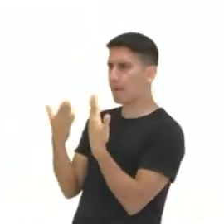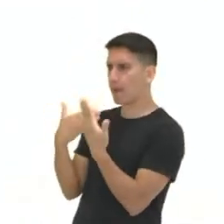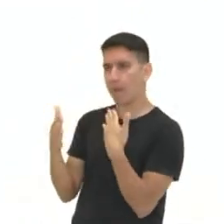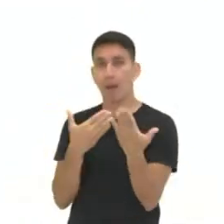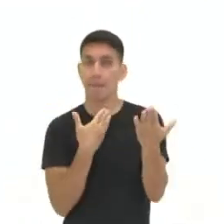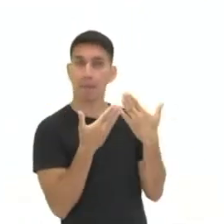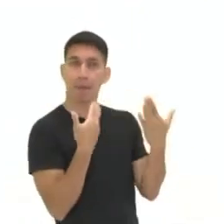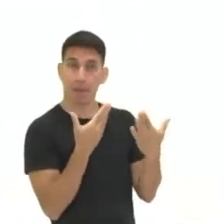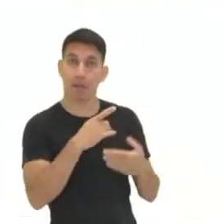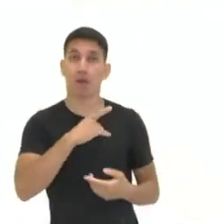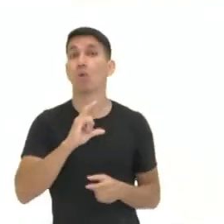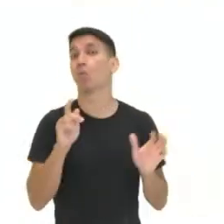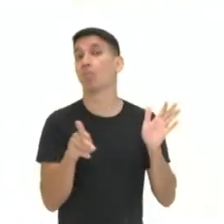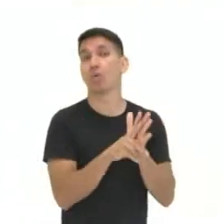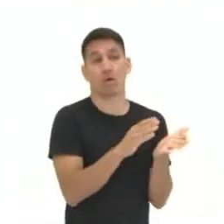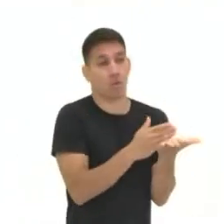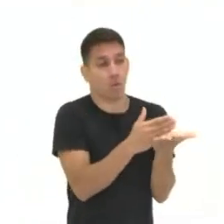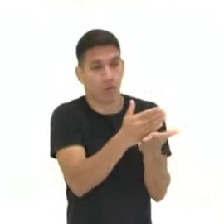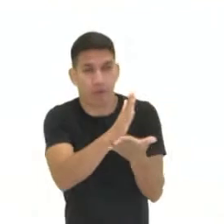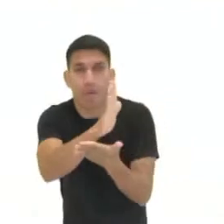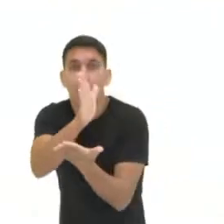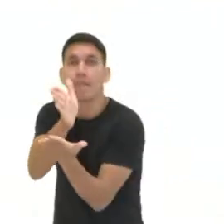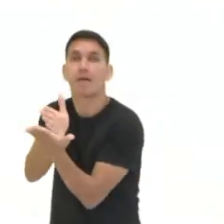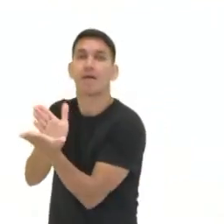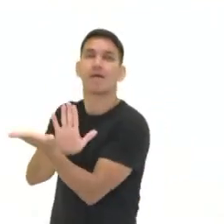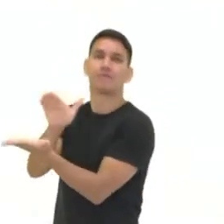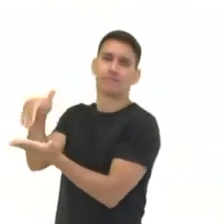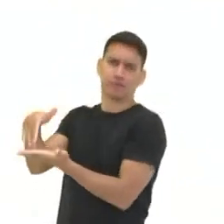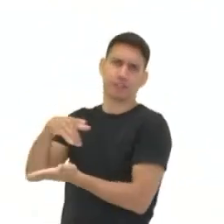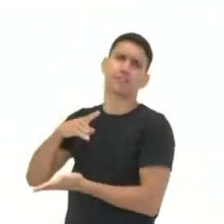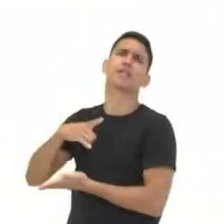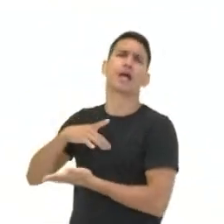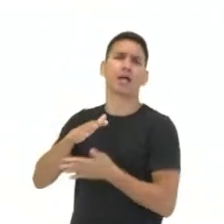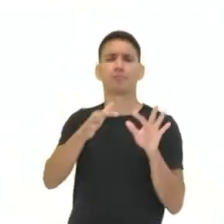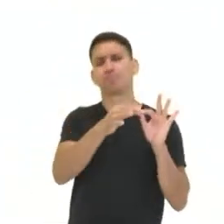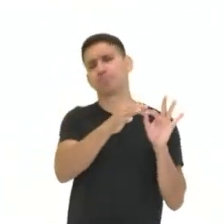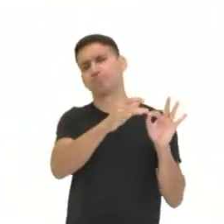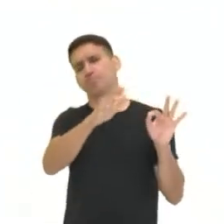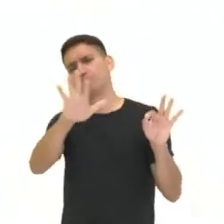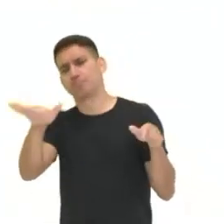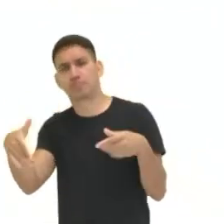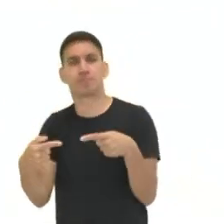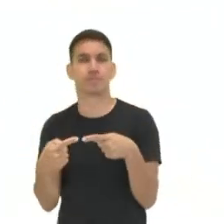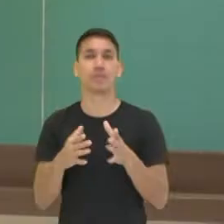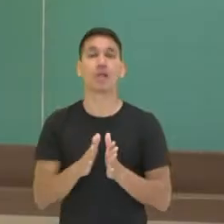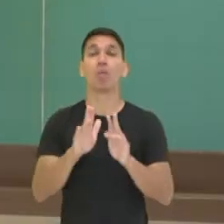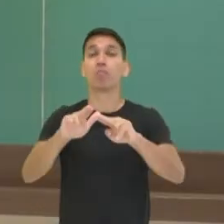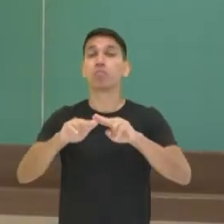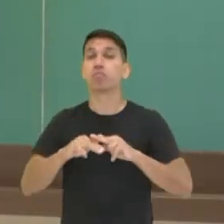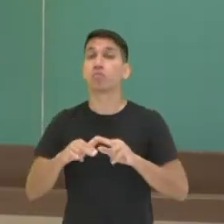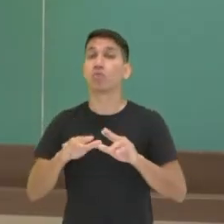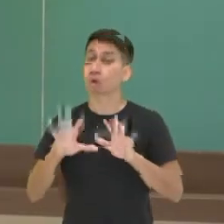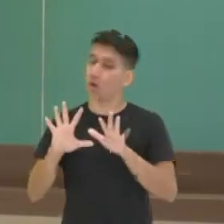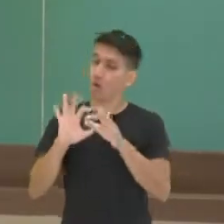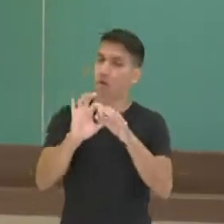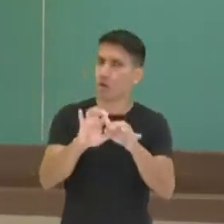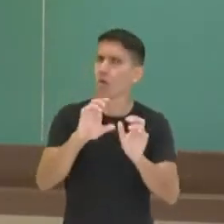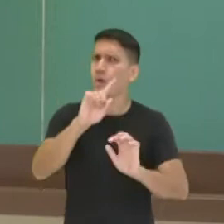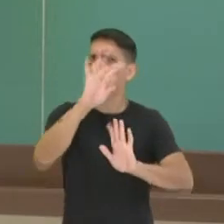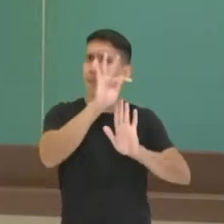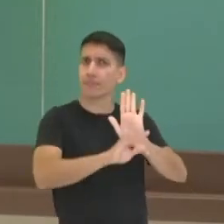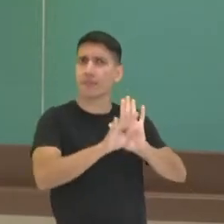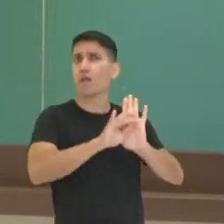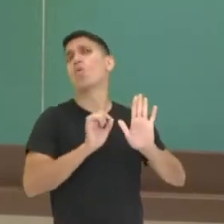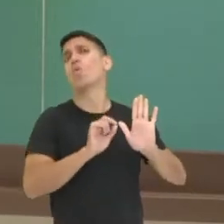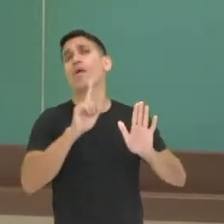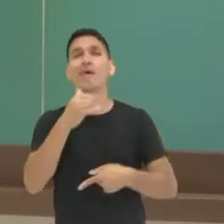em começo, meio e fim. Lembrando que as tirinhas também, pessoal, elas constituem um texto narrativo. Se é um texto narrativo, então